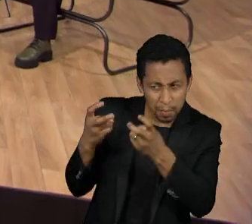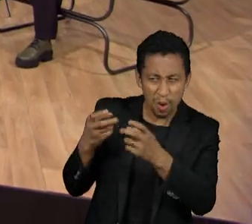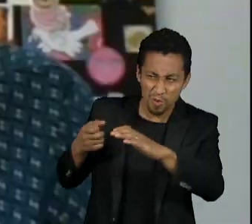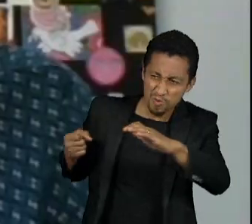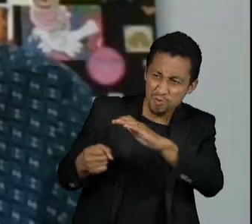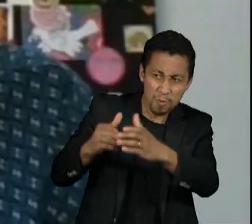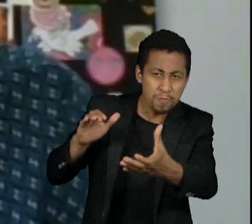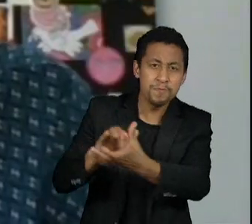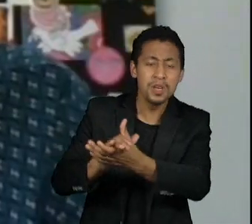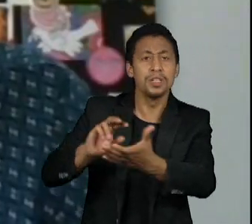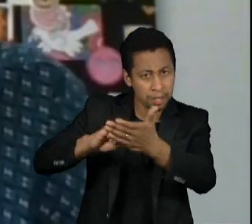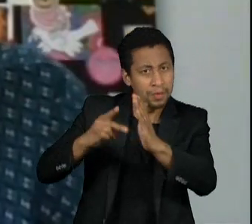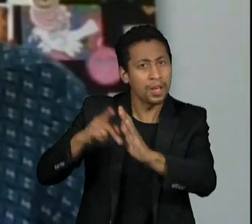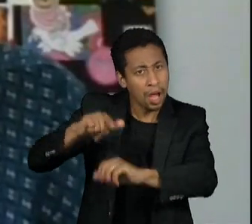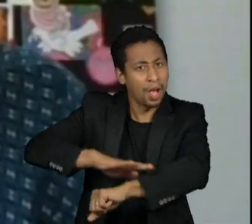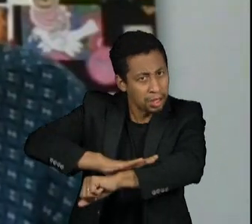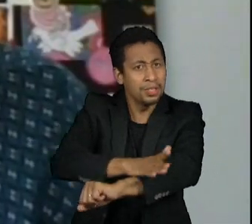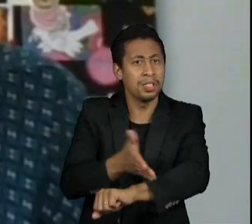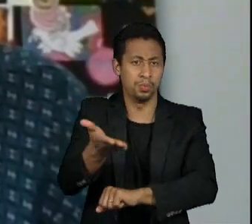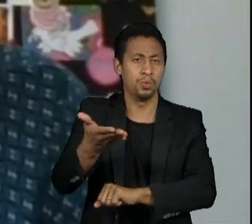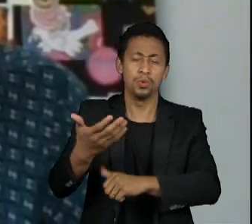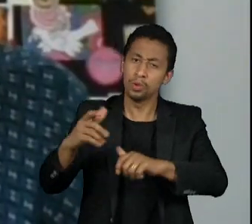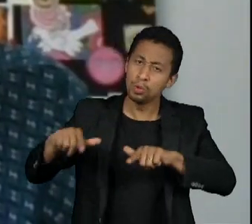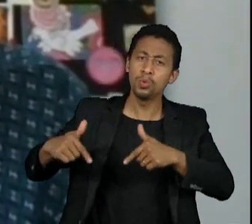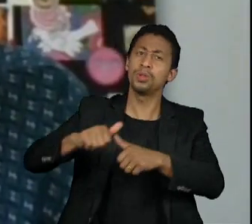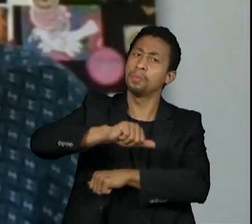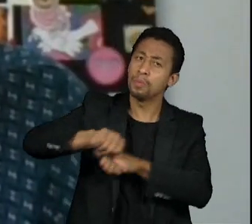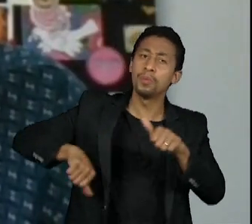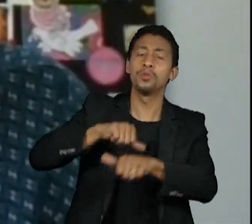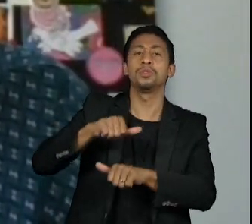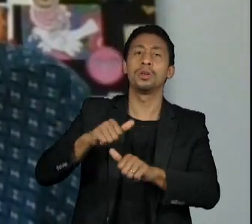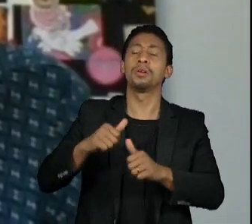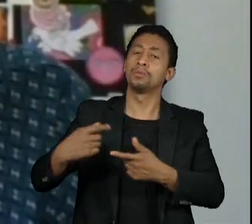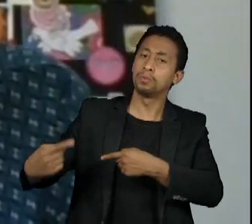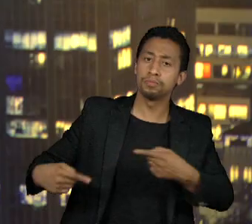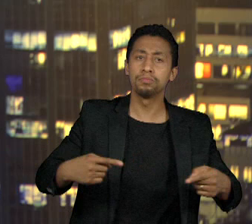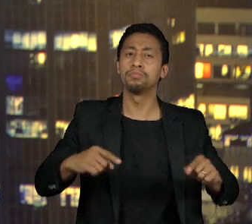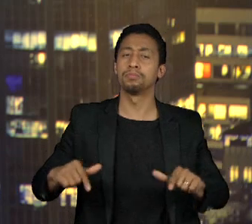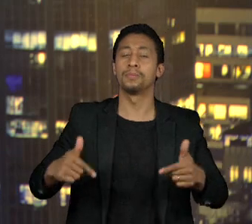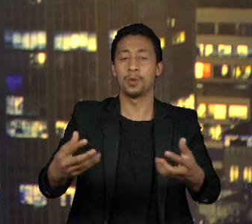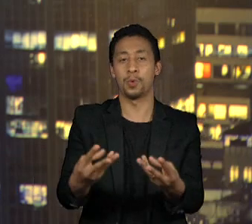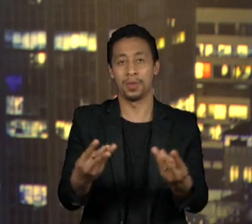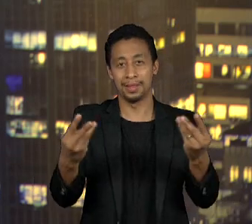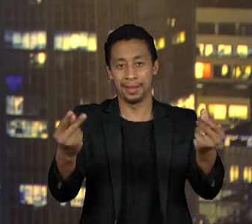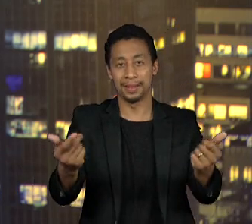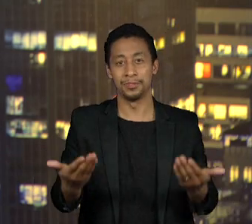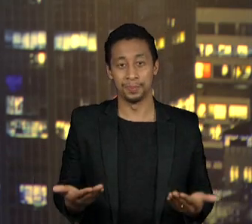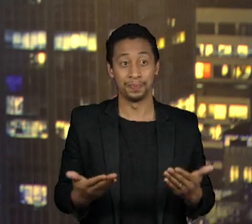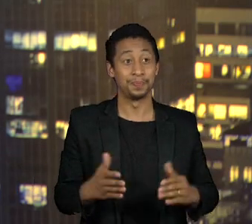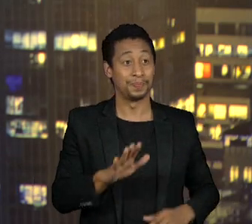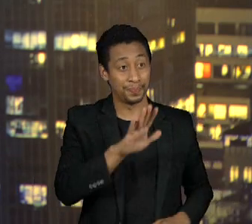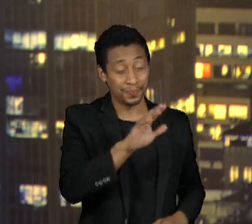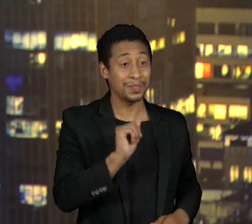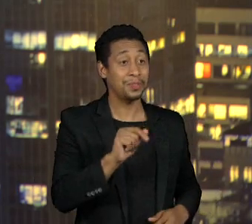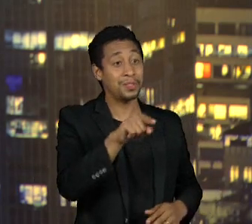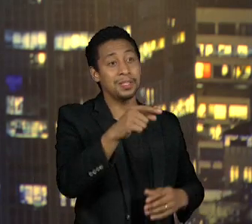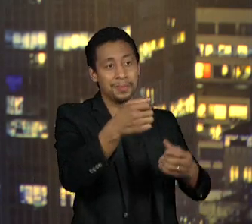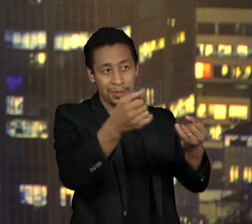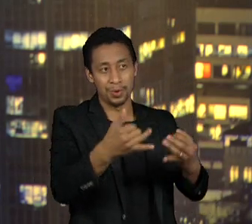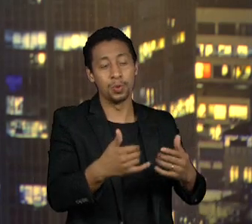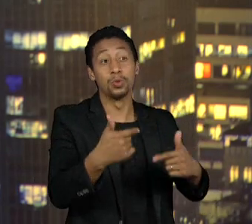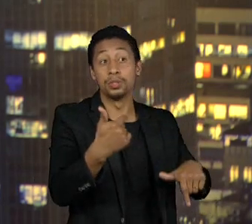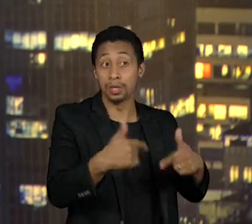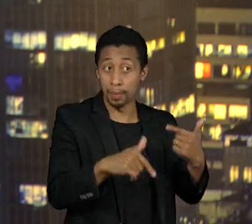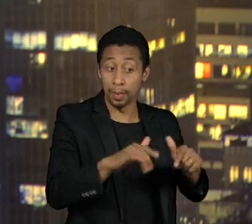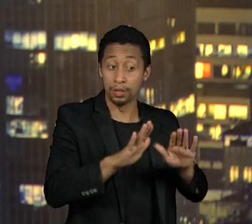racismo e lute para mudar isso, né, com políticas públicas de qualidade. Voltar um pouquinho, você citou a questão do trabalho infantil, que eu acho muito